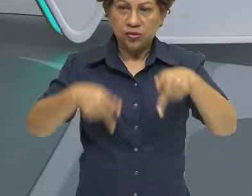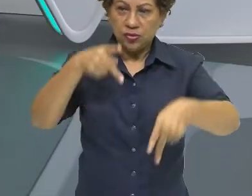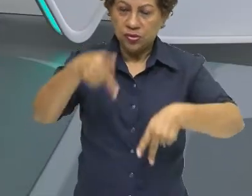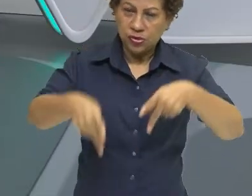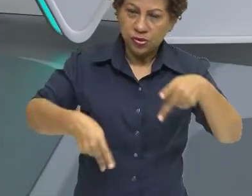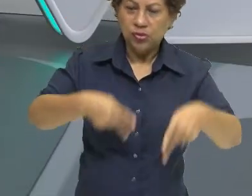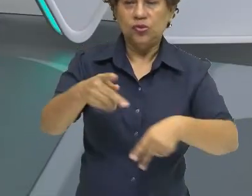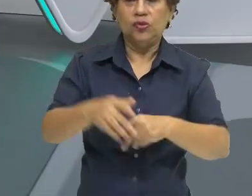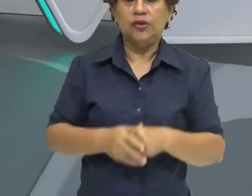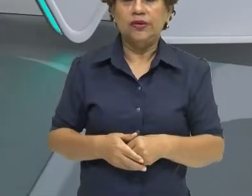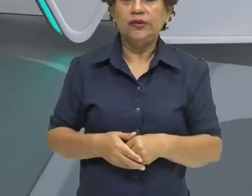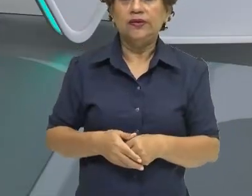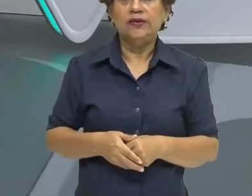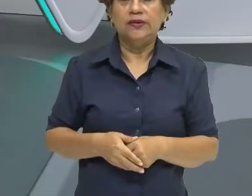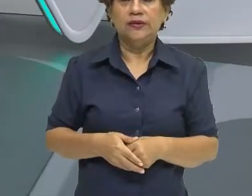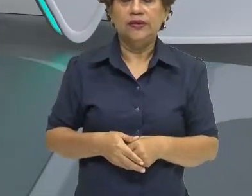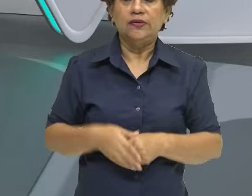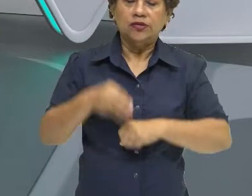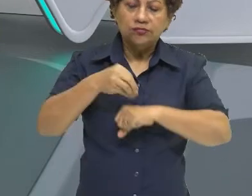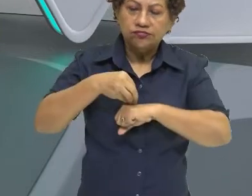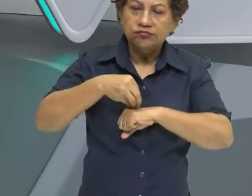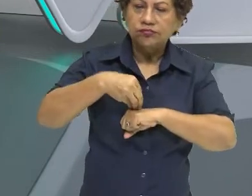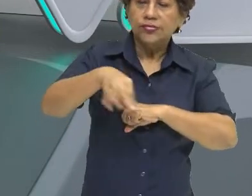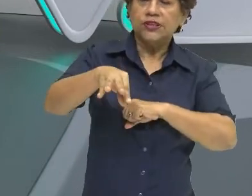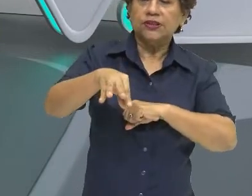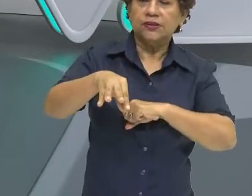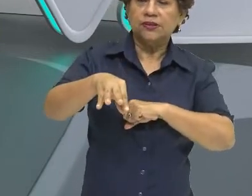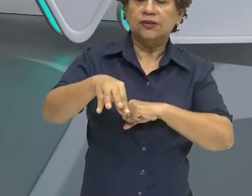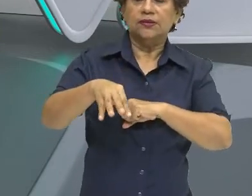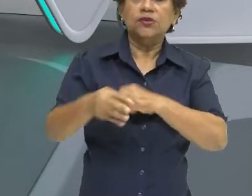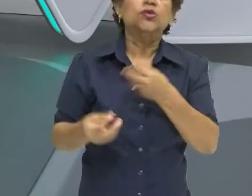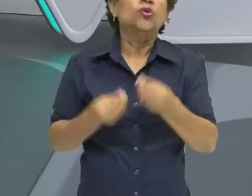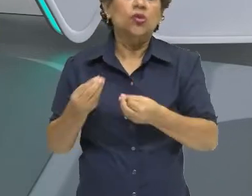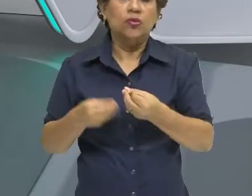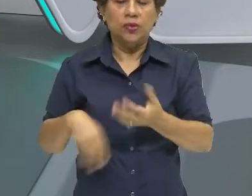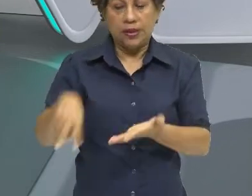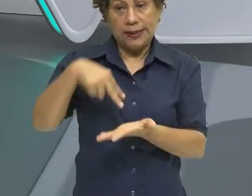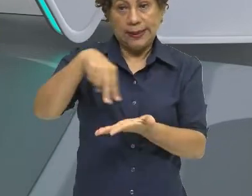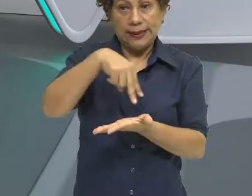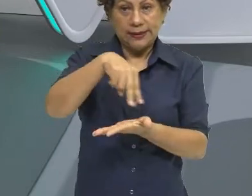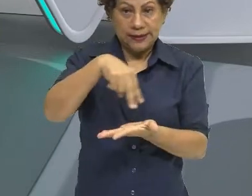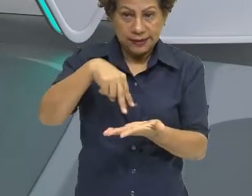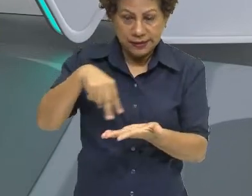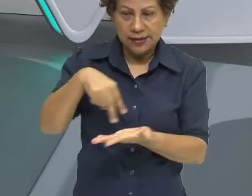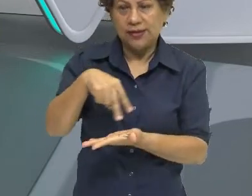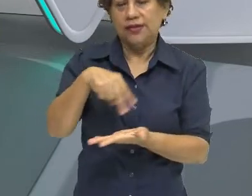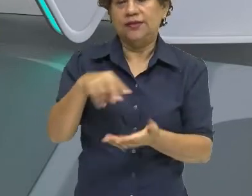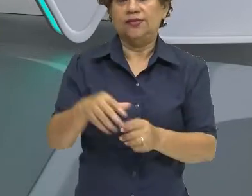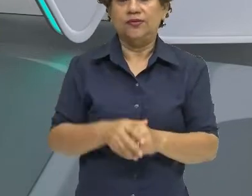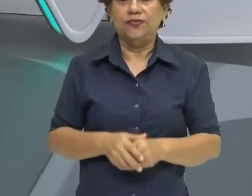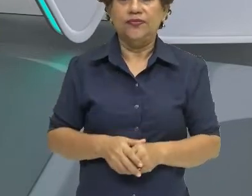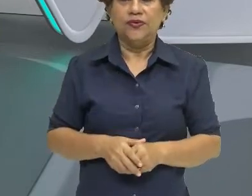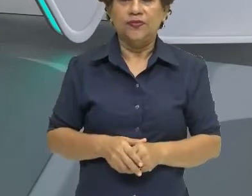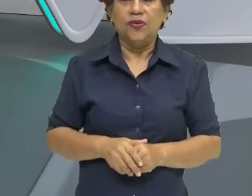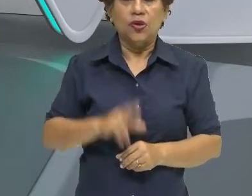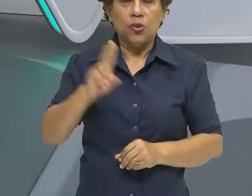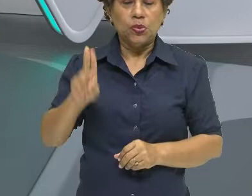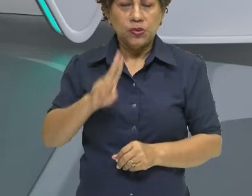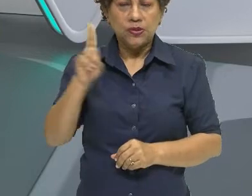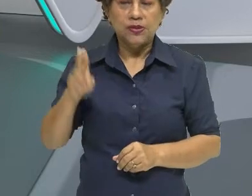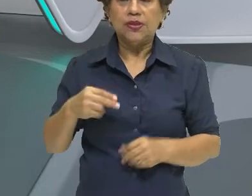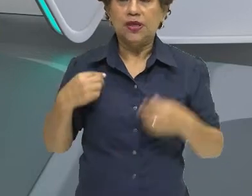transmite a nossa cultura dançando uma música específica, usando um